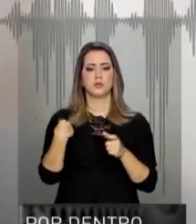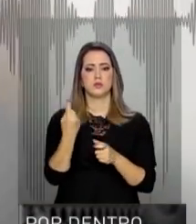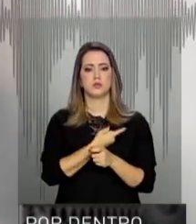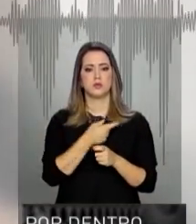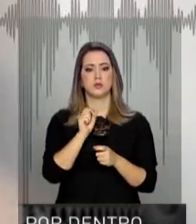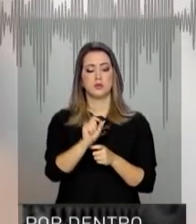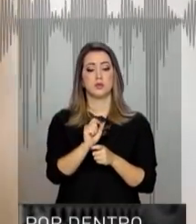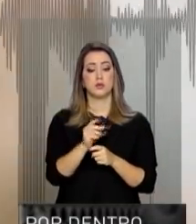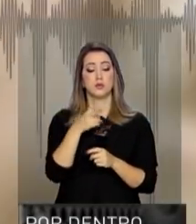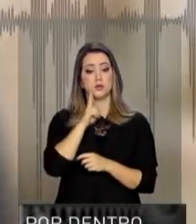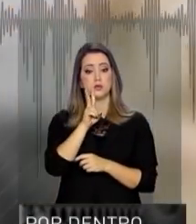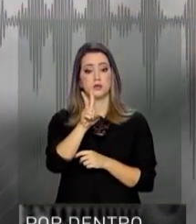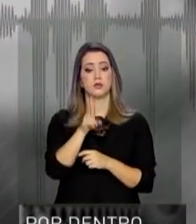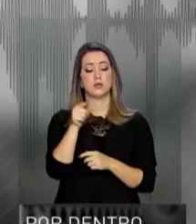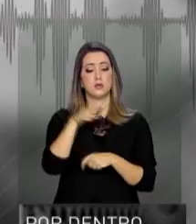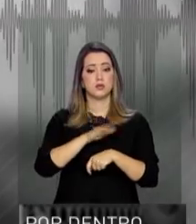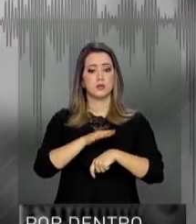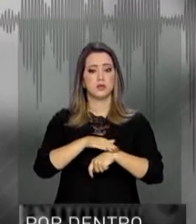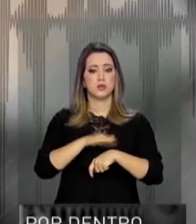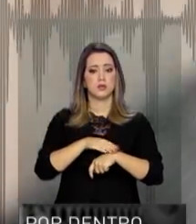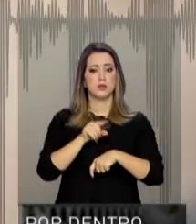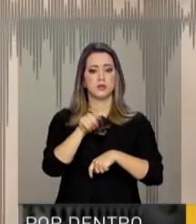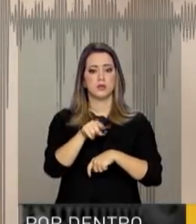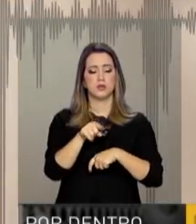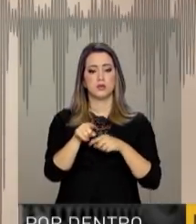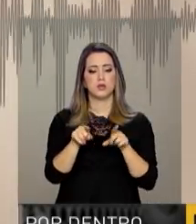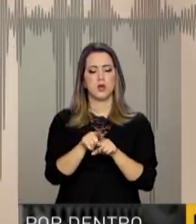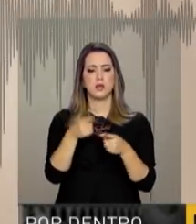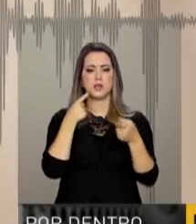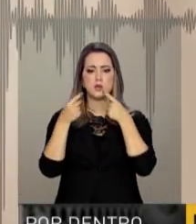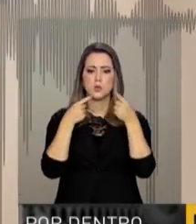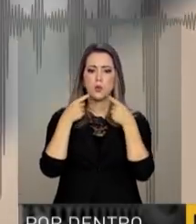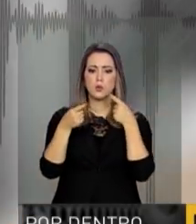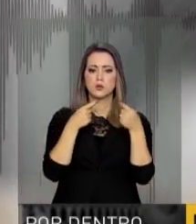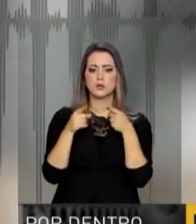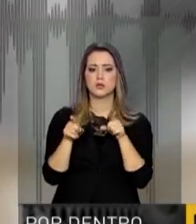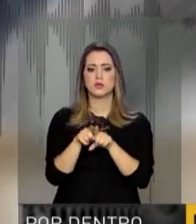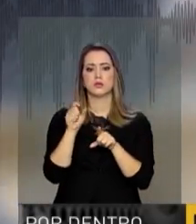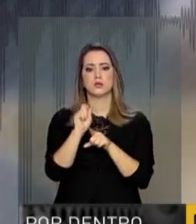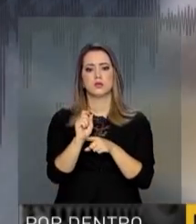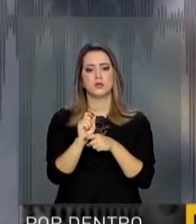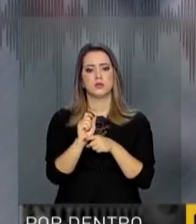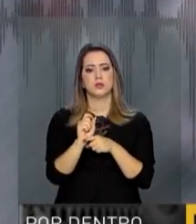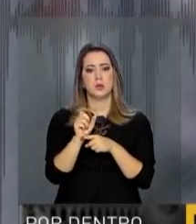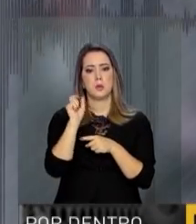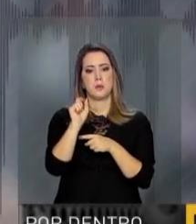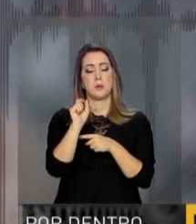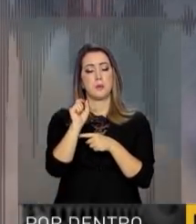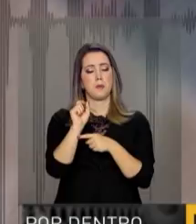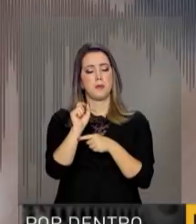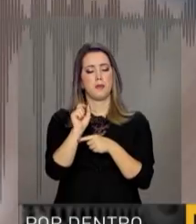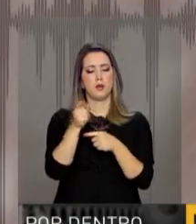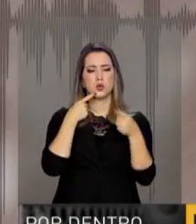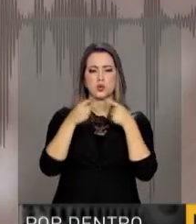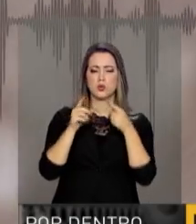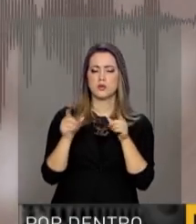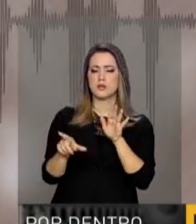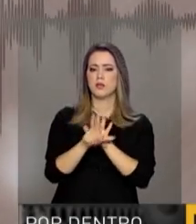horário. Bom, essa discussão a respeito da reforma da Previdência, ela